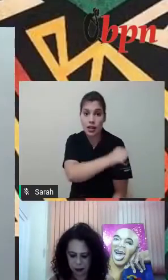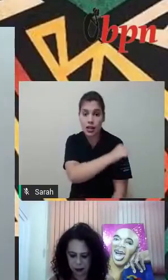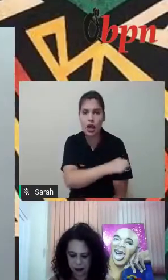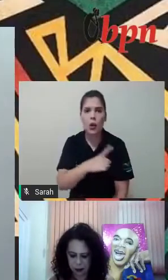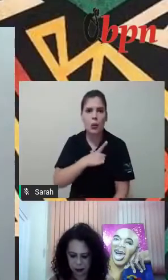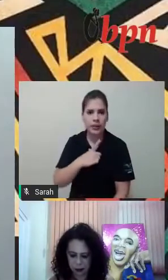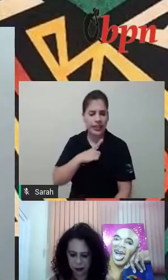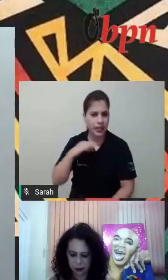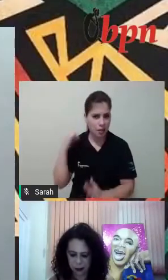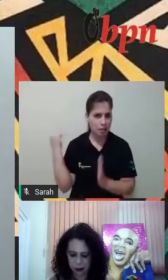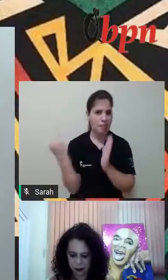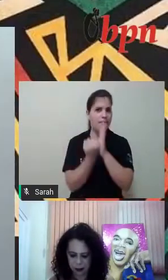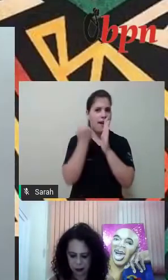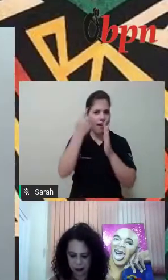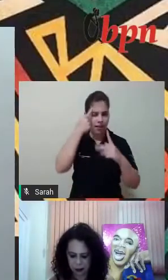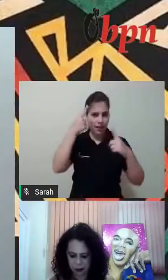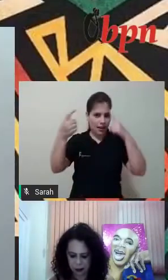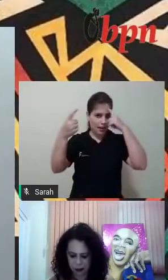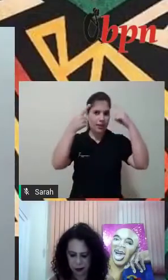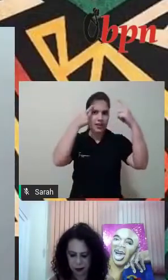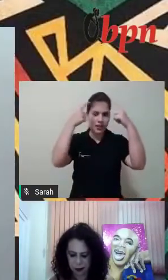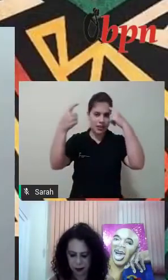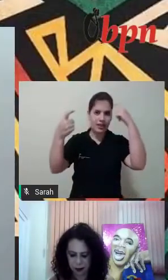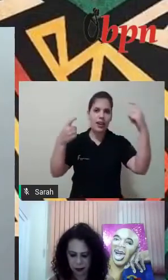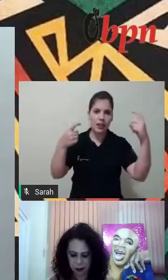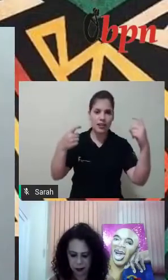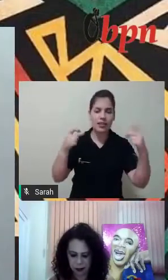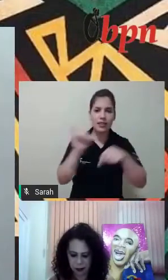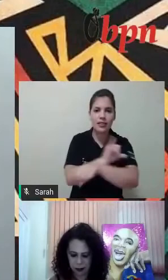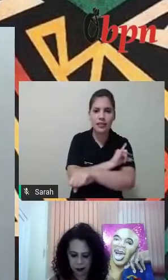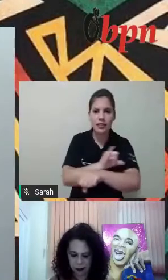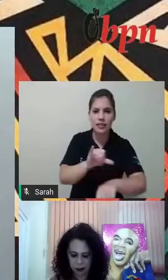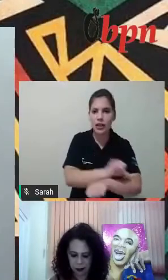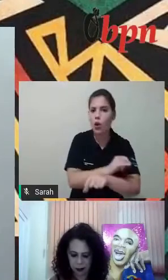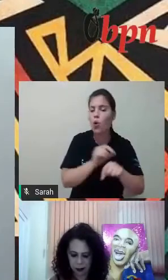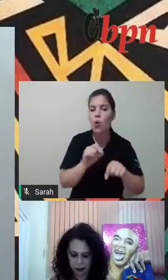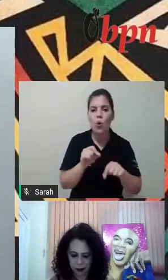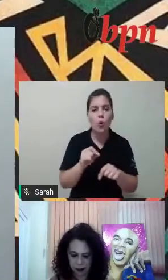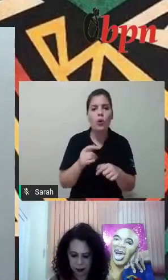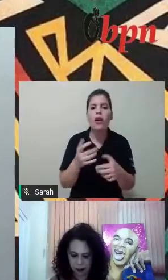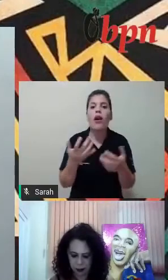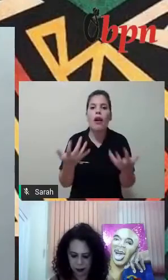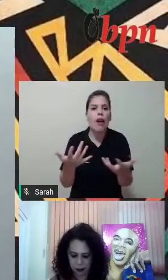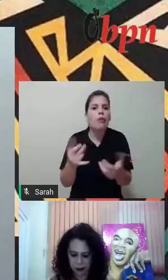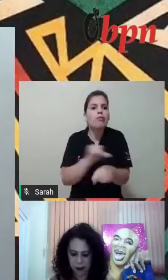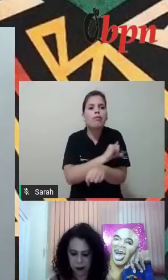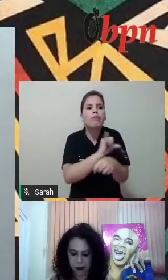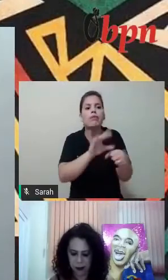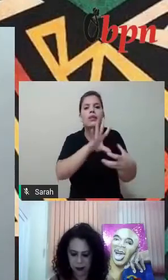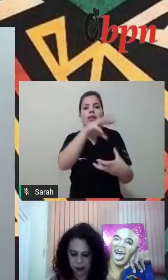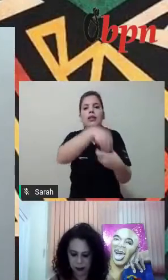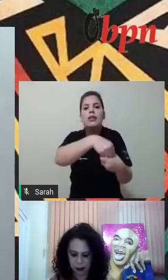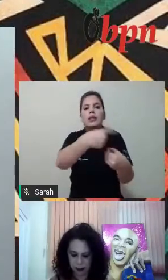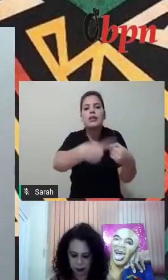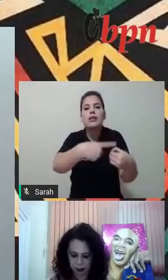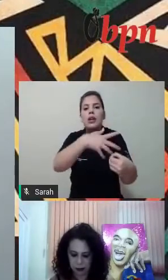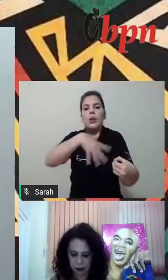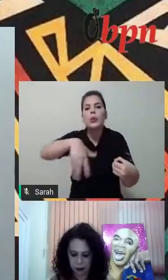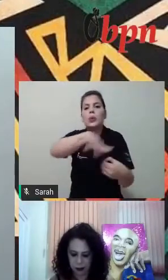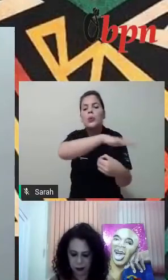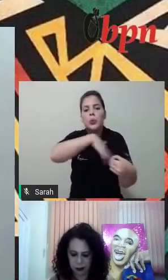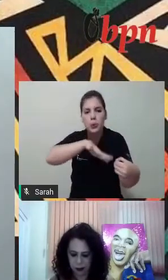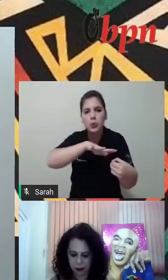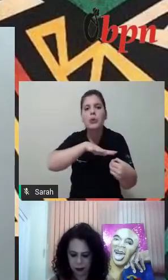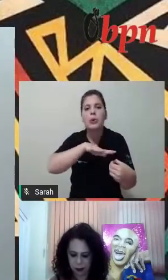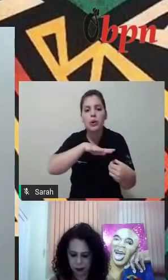lidar, inclusive, com os sujeitos das cidades, é justamente a engenhosidade de